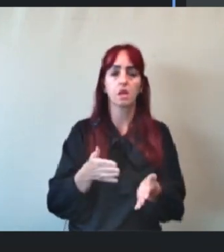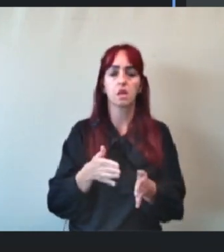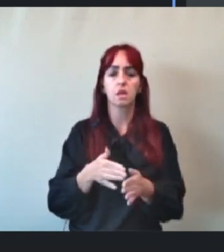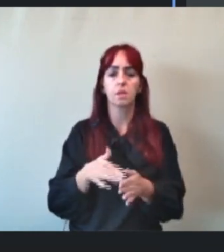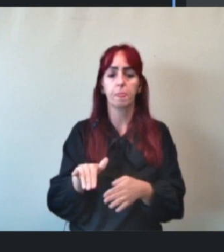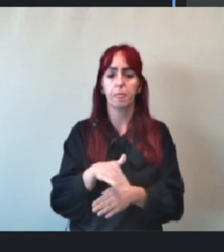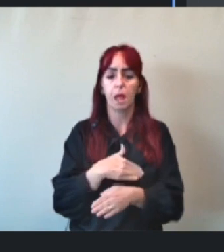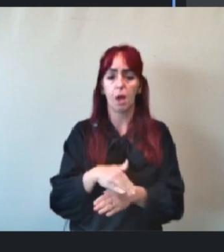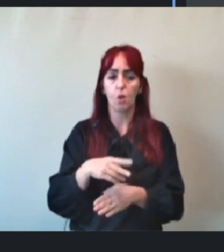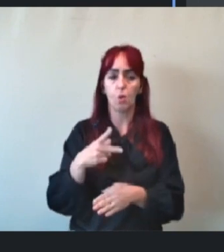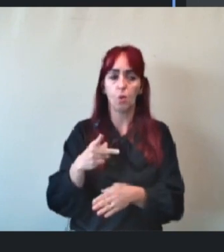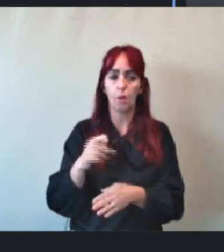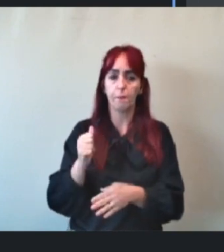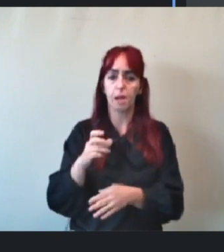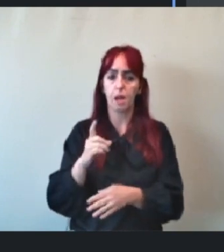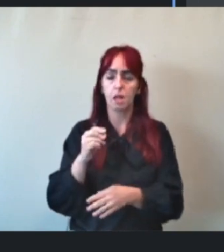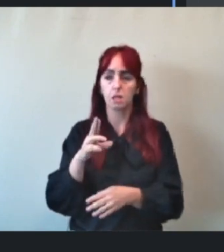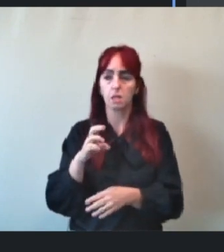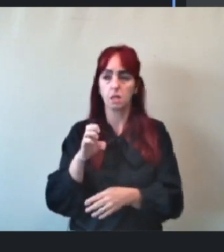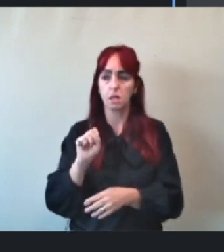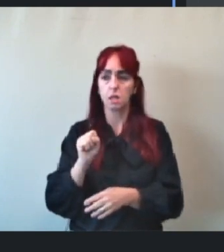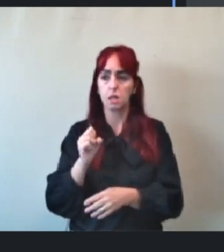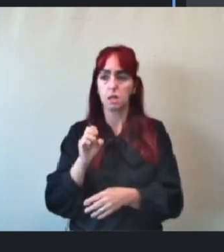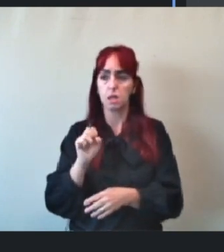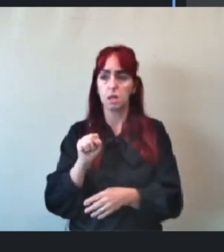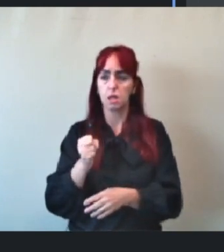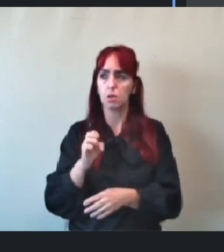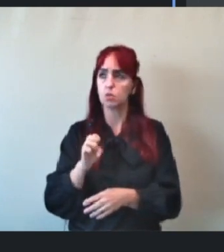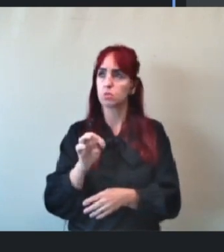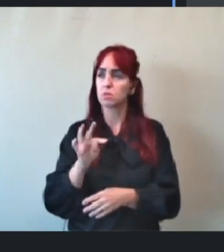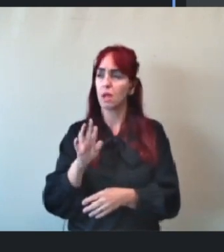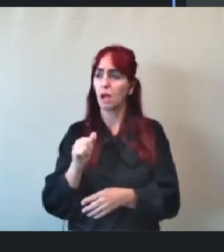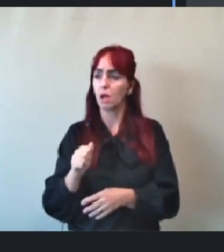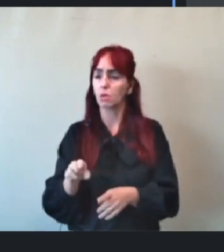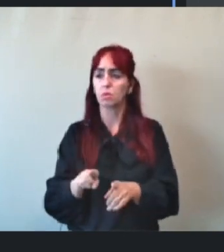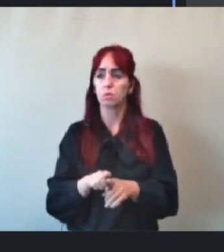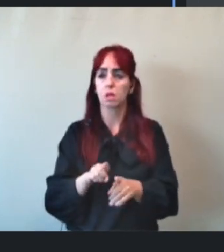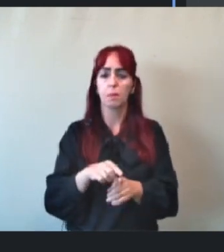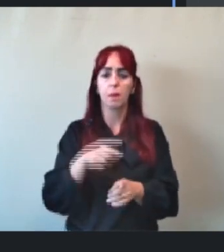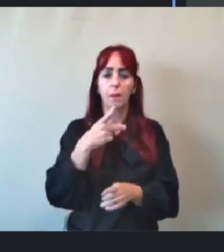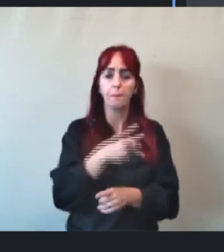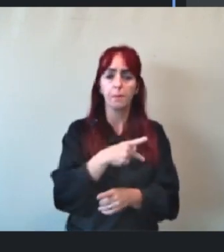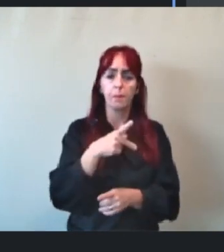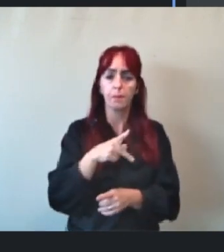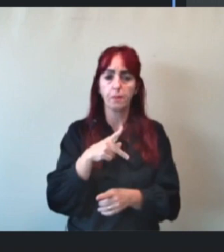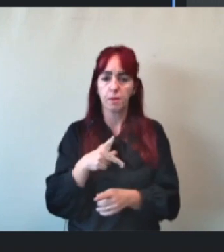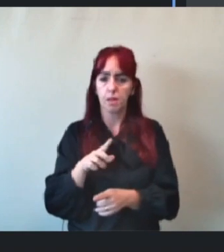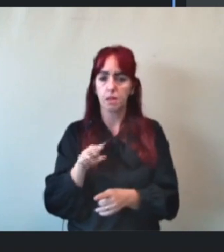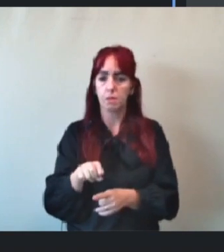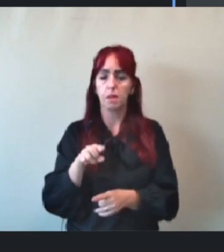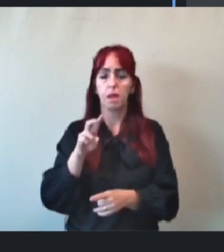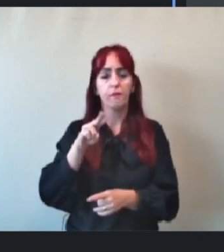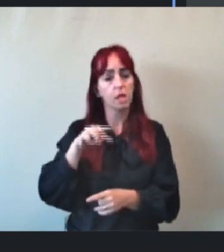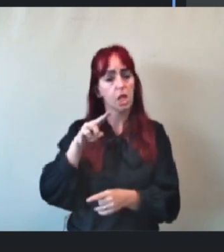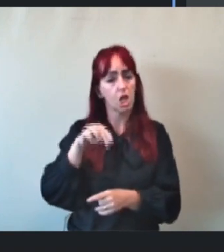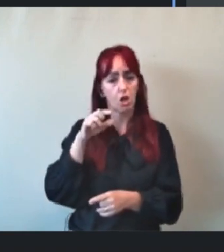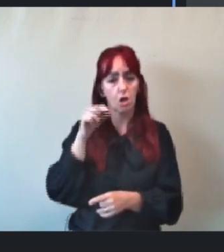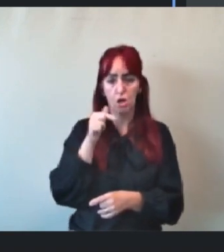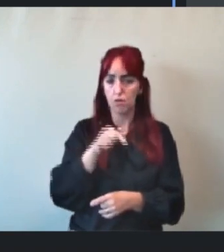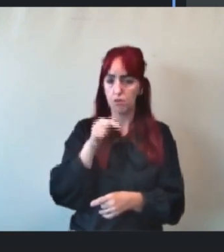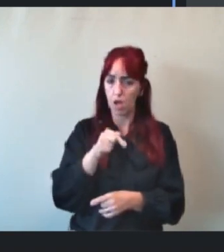para a região noroeste, a Padre Pedro Pinto, lá em Venda Nova, todas essas